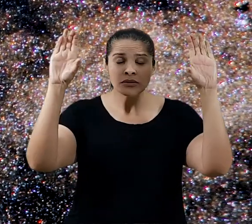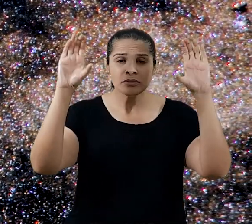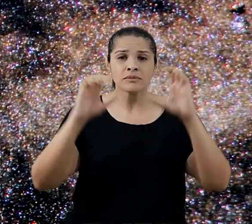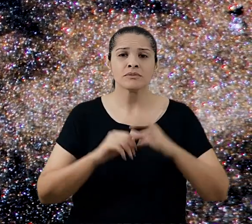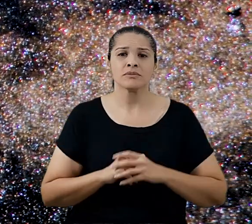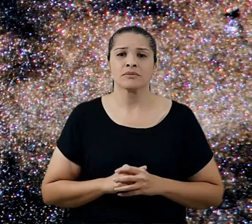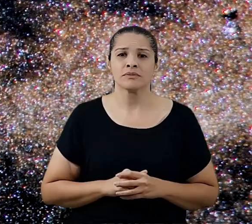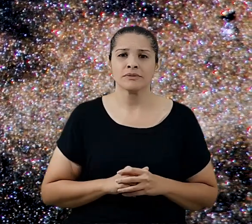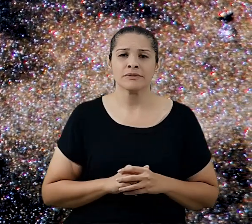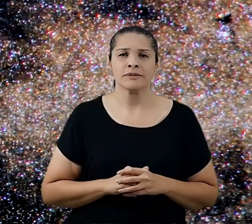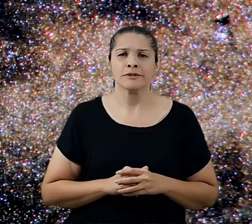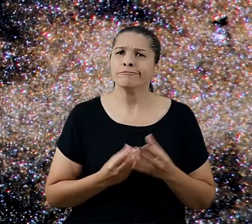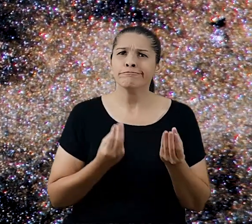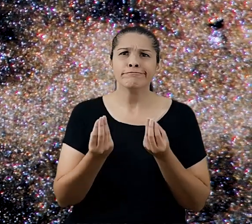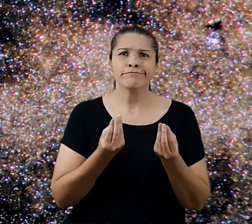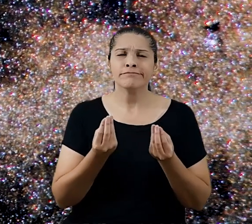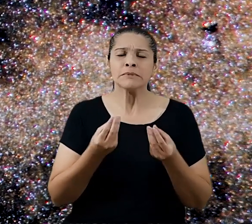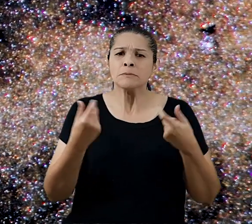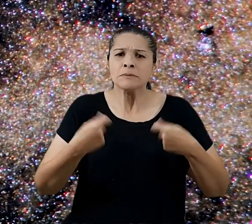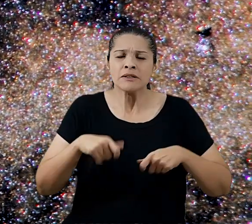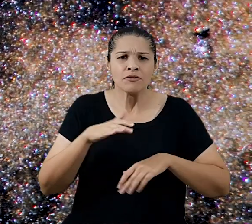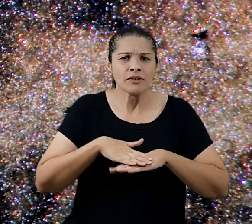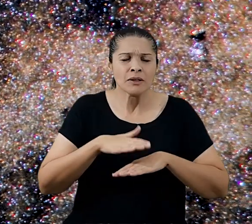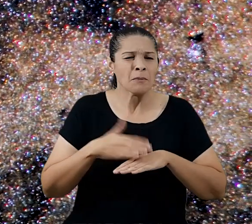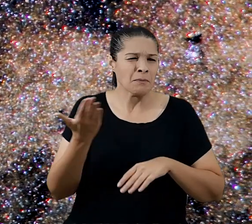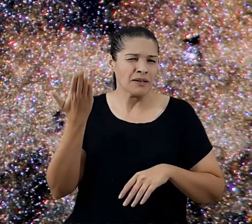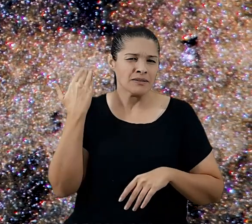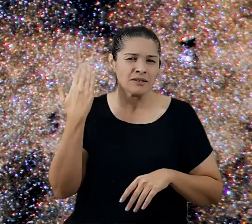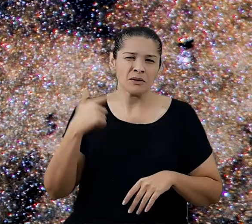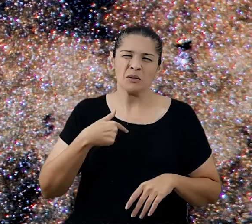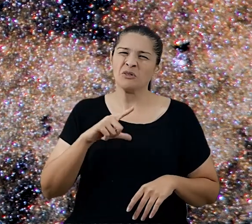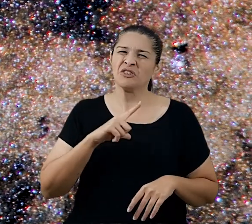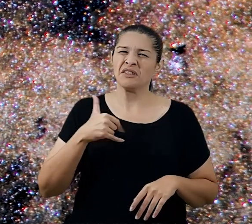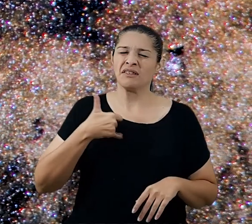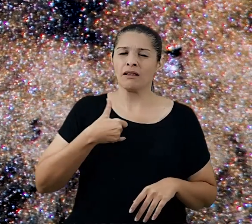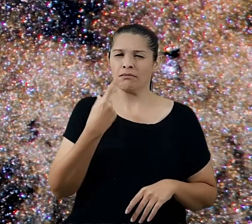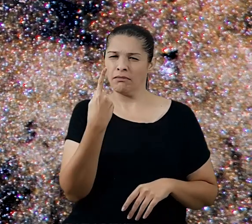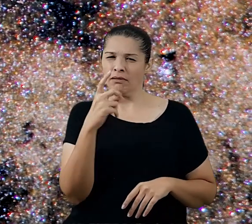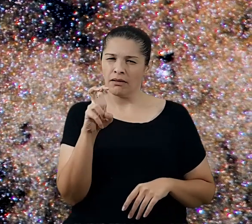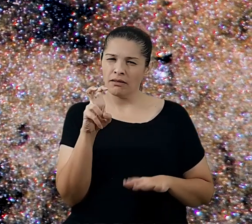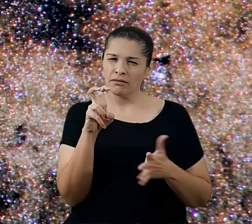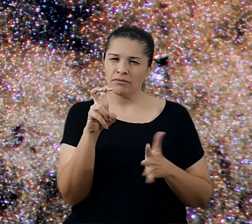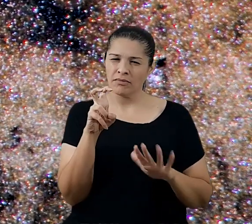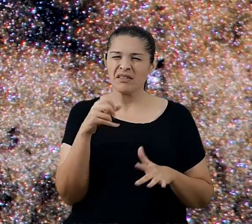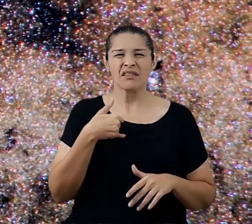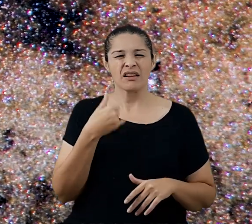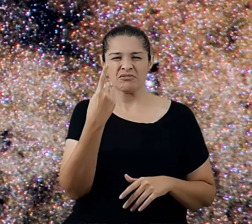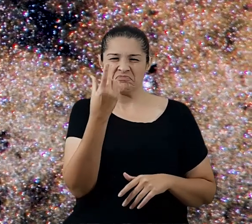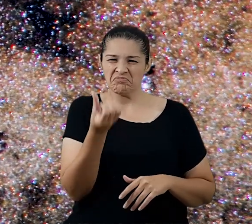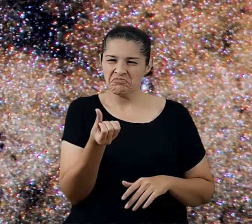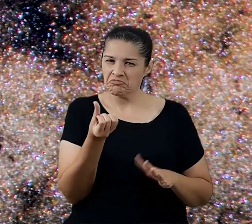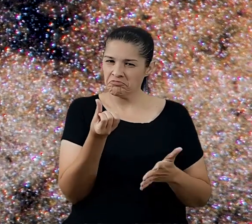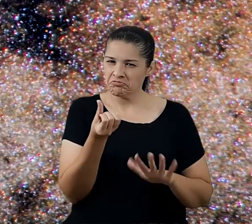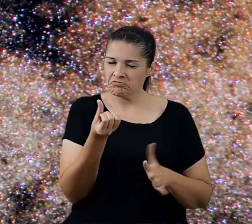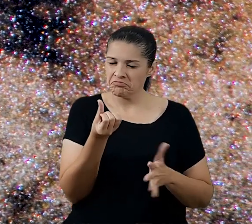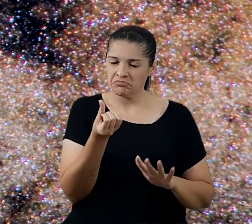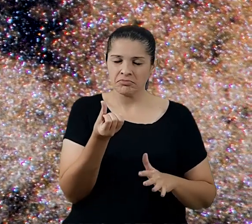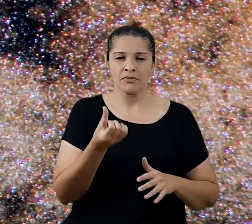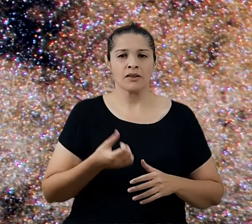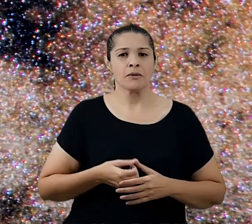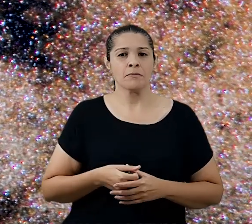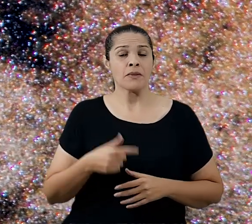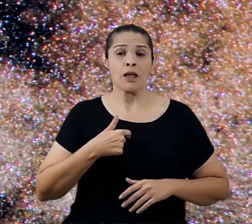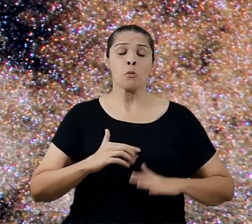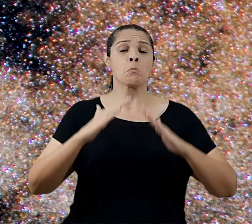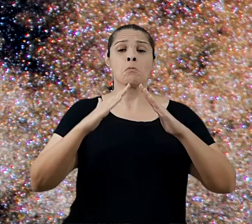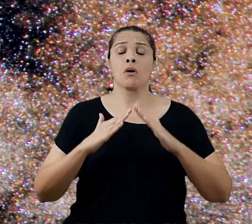precisava de instrumento. Na época eu tinha uns 15 anos, 16 anos, morava